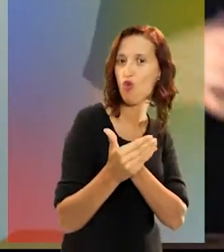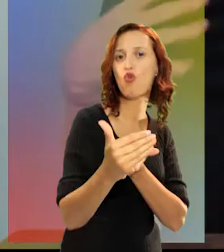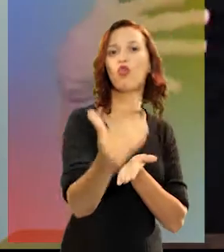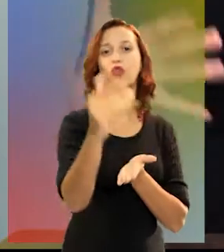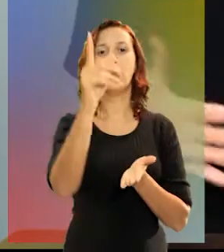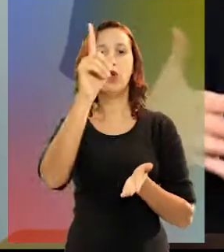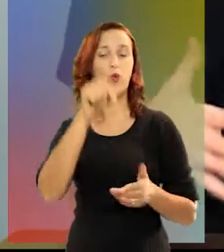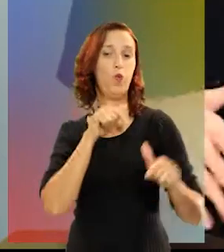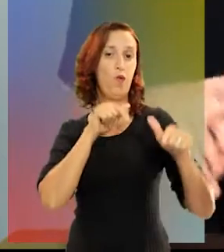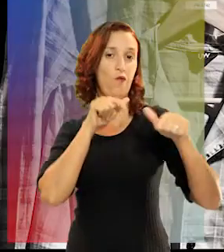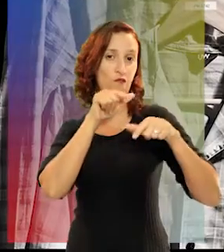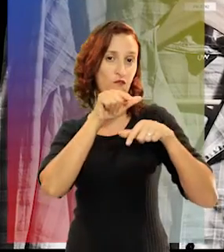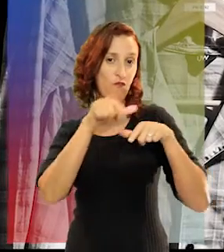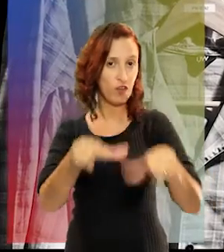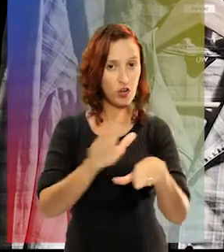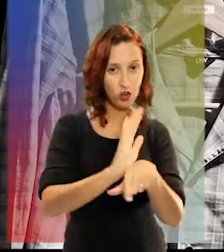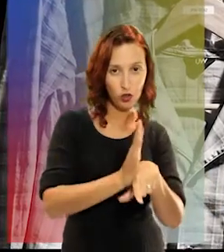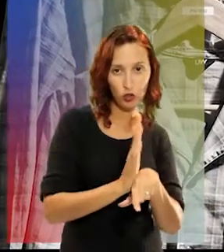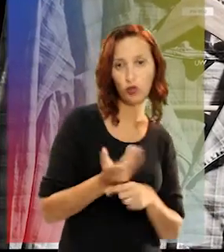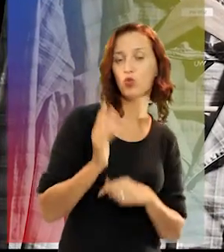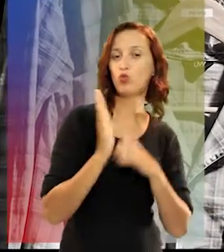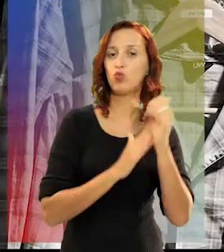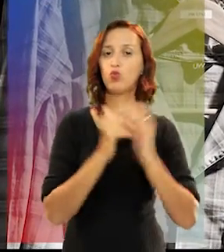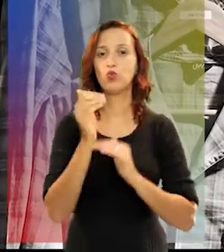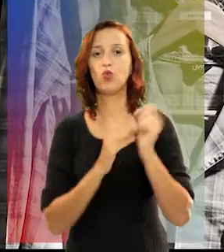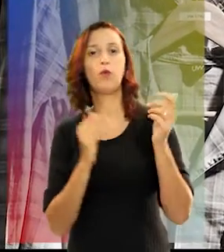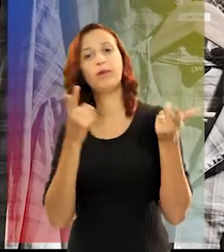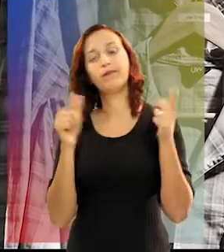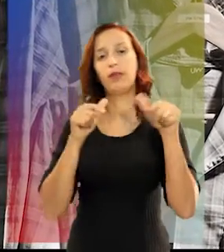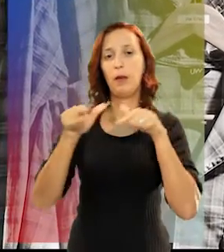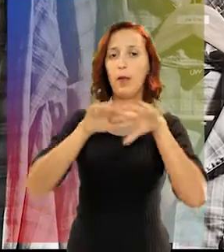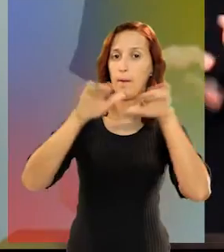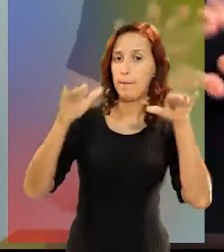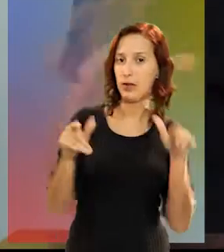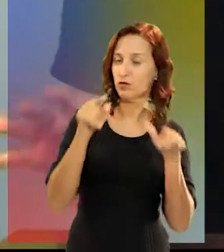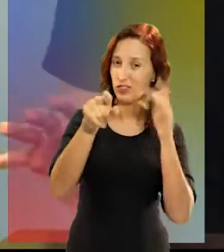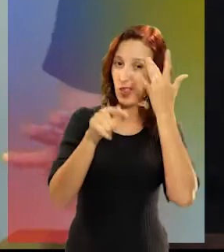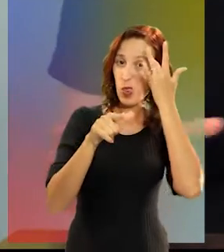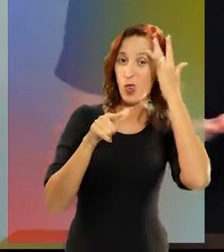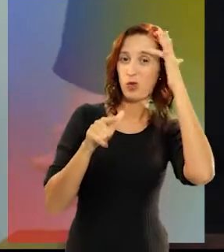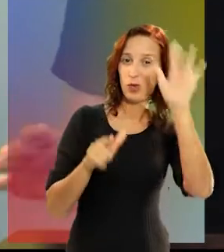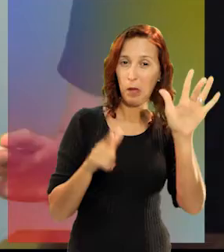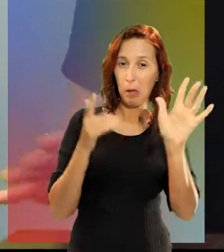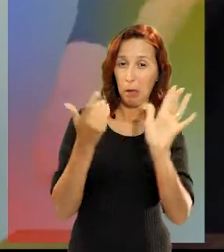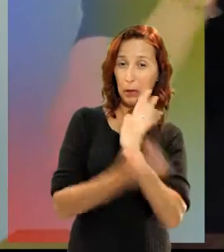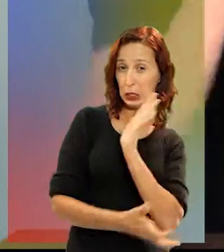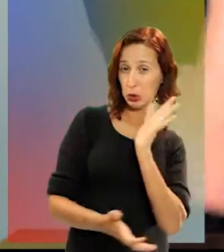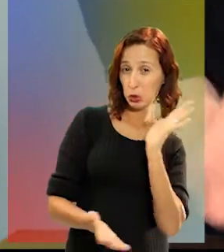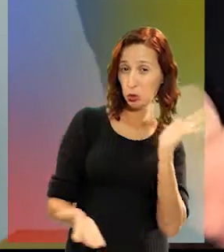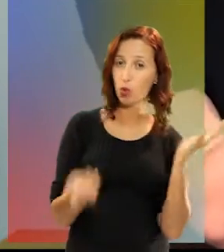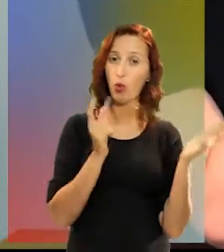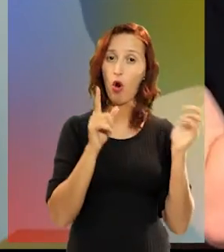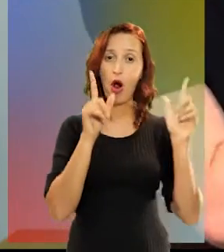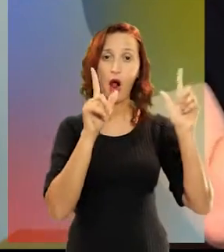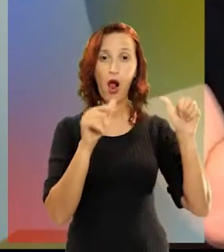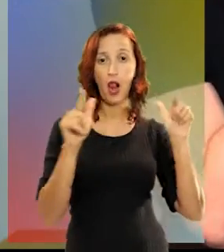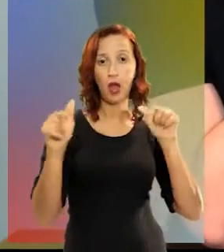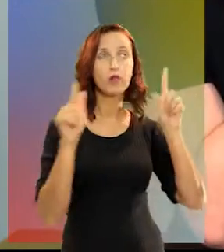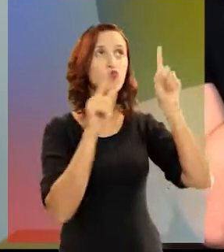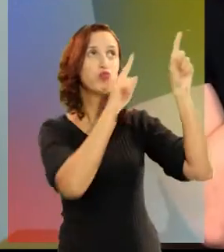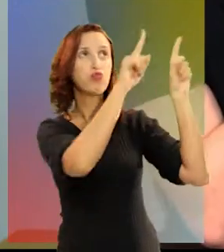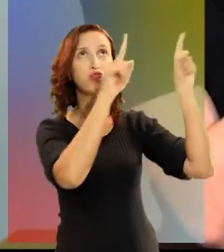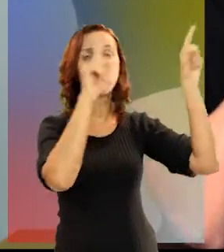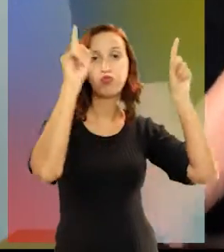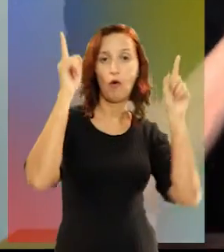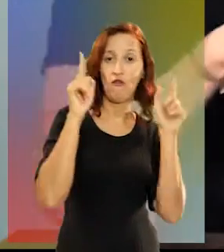vídeos do oferecimento da máquina que matava fascistas aqui pro Trabalho de Mesa. Pra quem não sabe, tá meio perdido, por favor, clica nos vídeos aqui